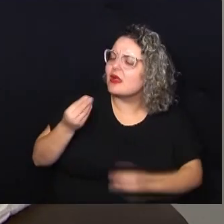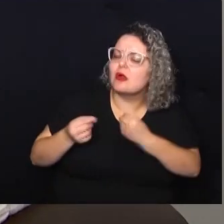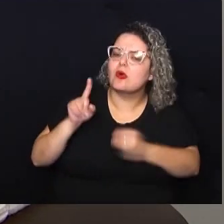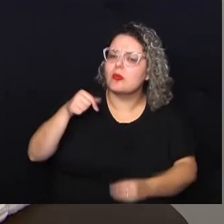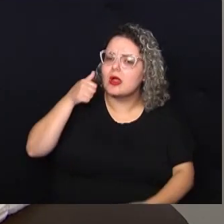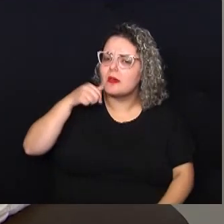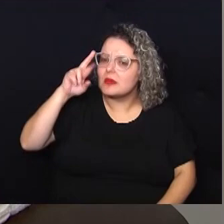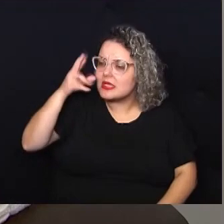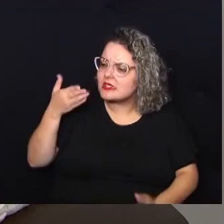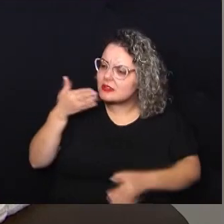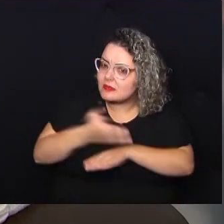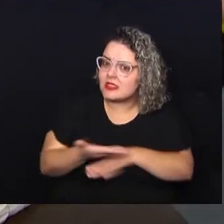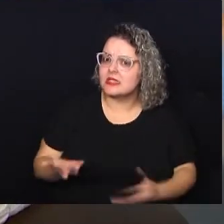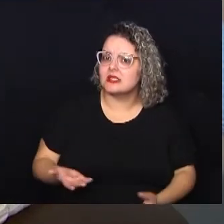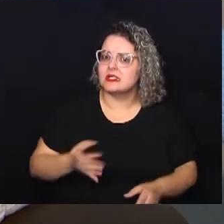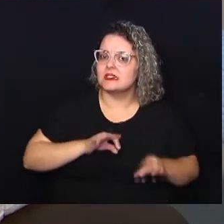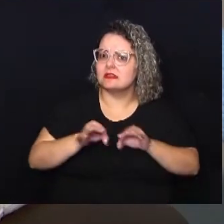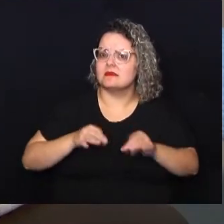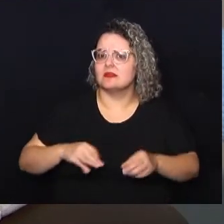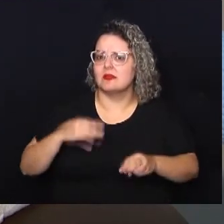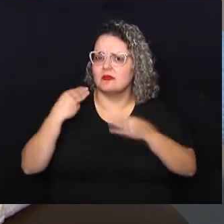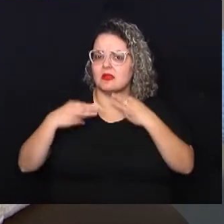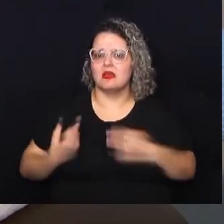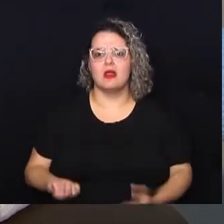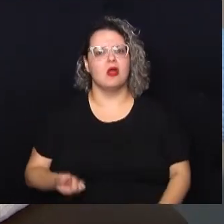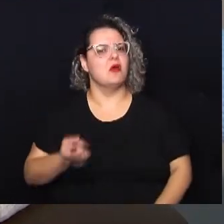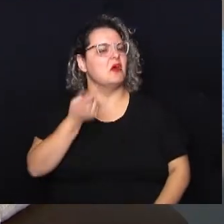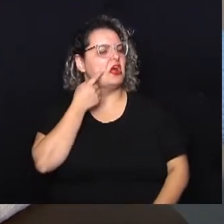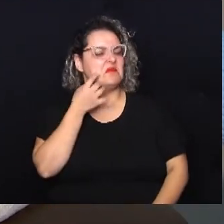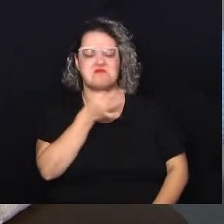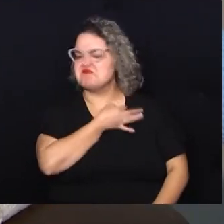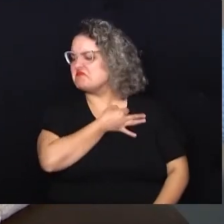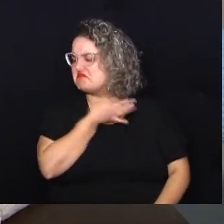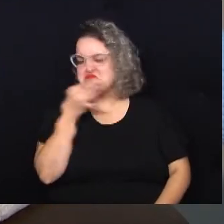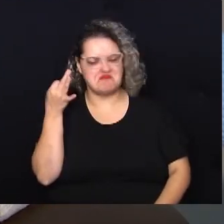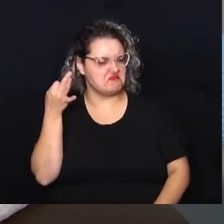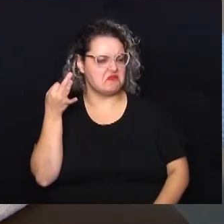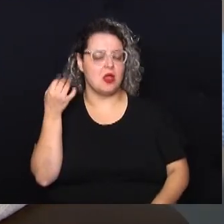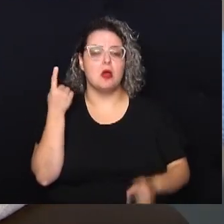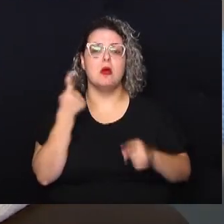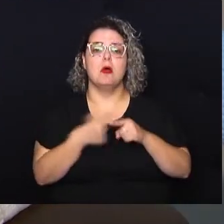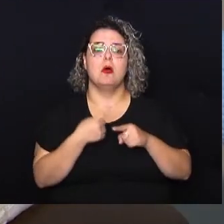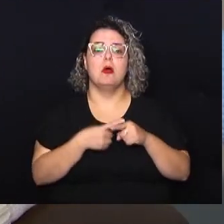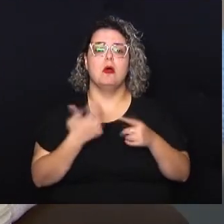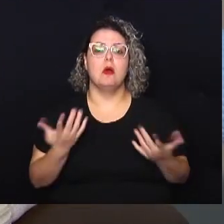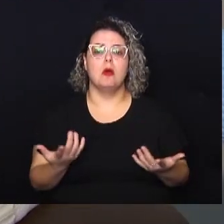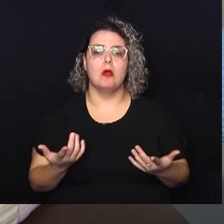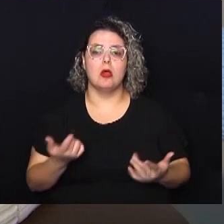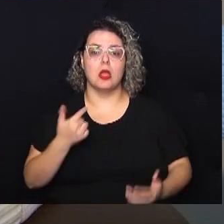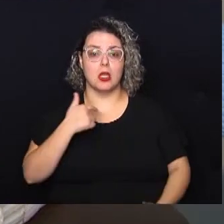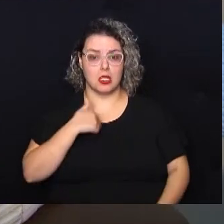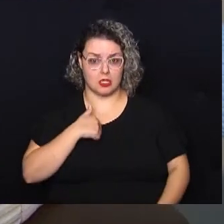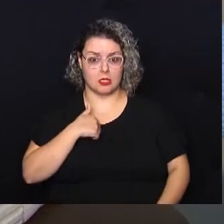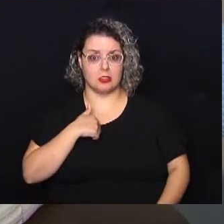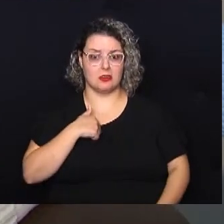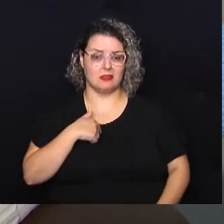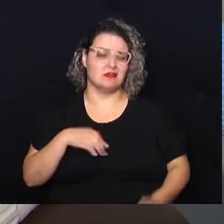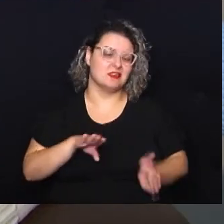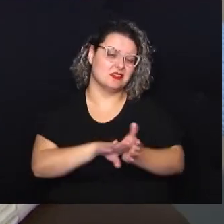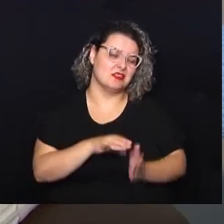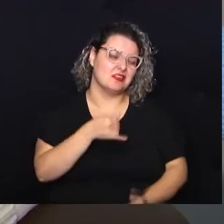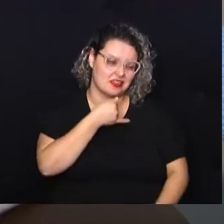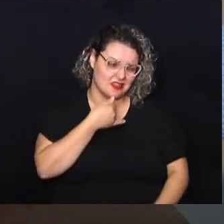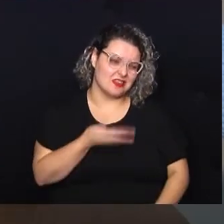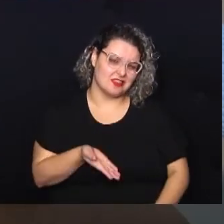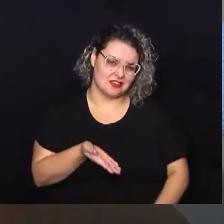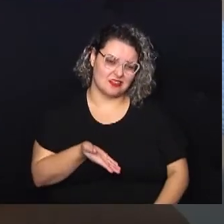participar desse projeto de música? Olha, é excelente, viu? Porque eu vim aqui triste, né?